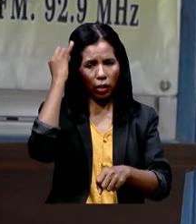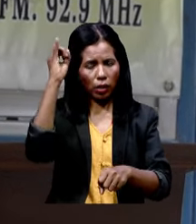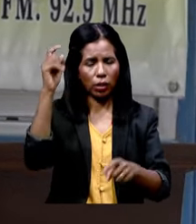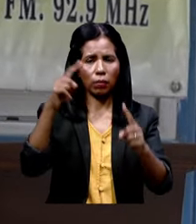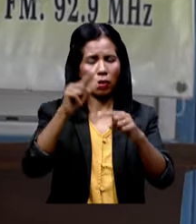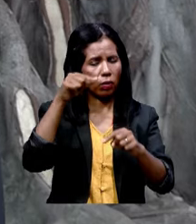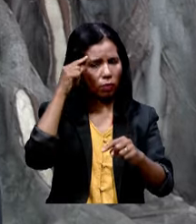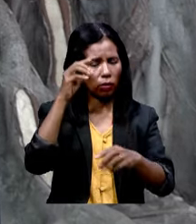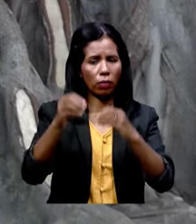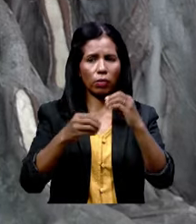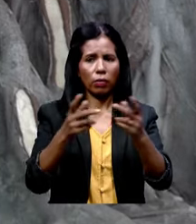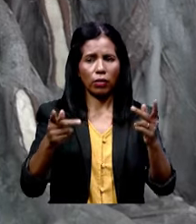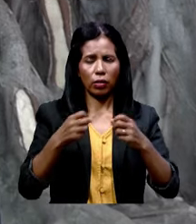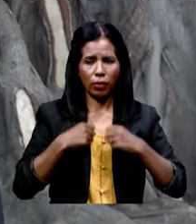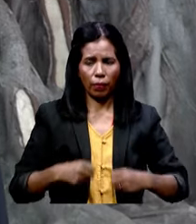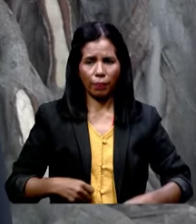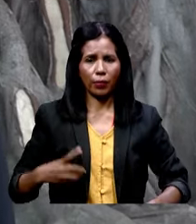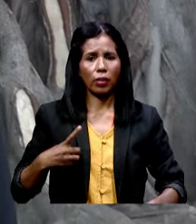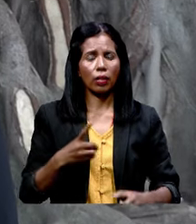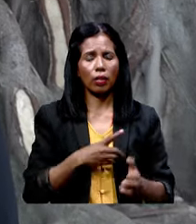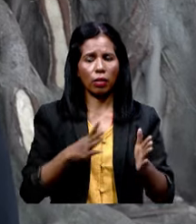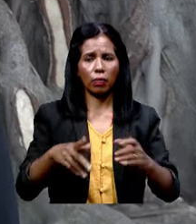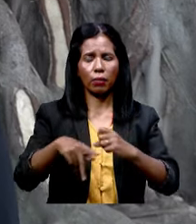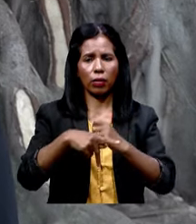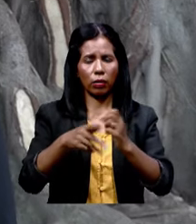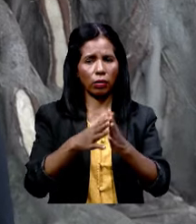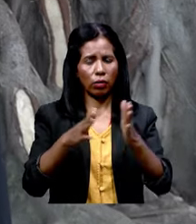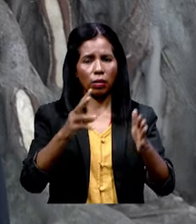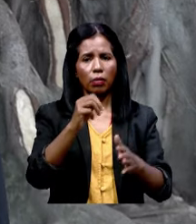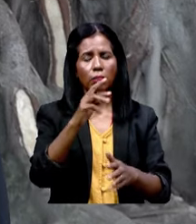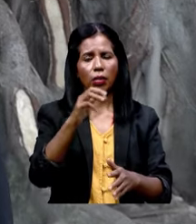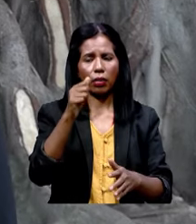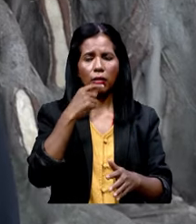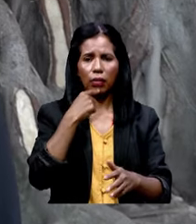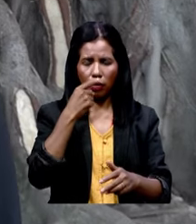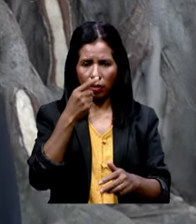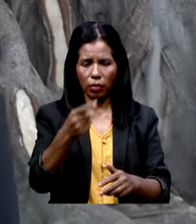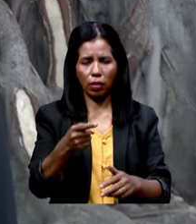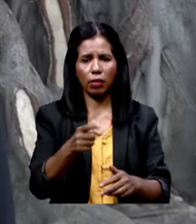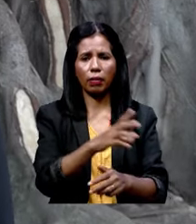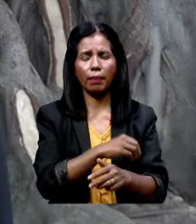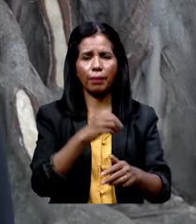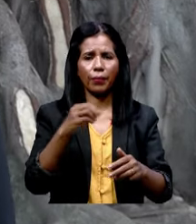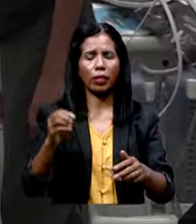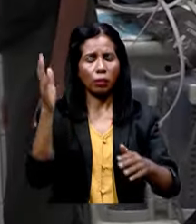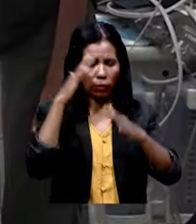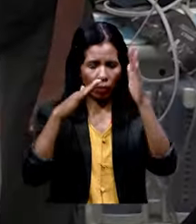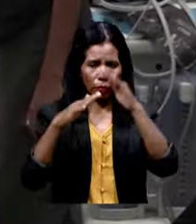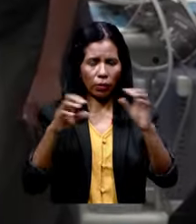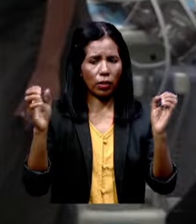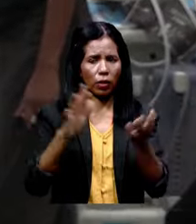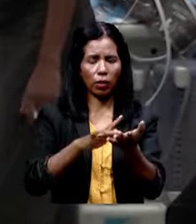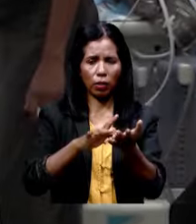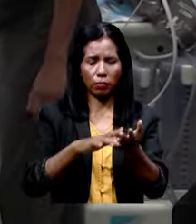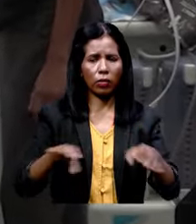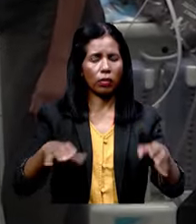nini. Nune mos deputada bancada oposição Maria Angelina Lopes Sarmento Hateten. Problema falta de moro,